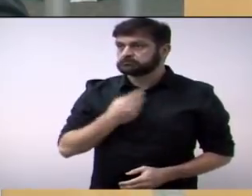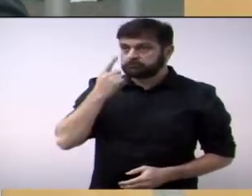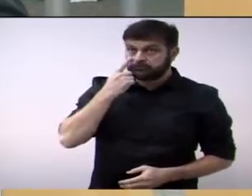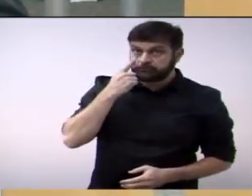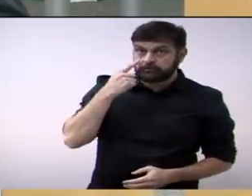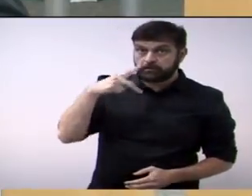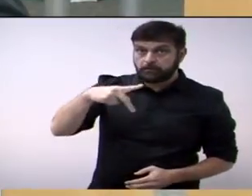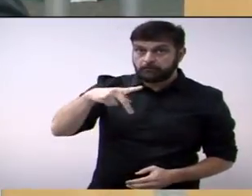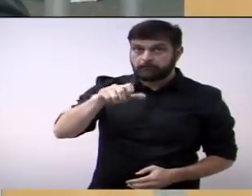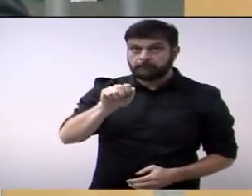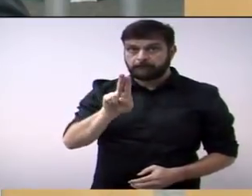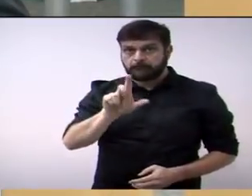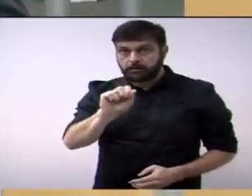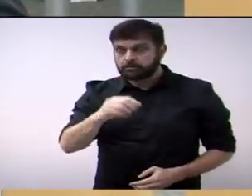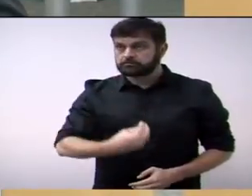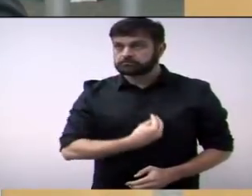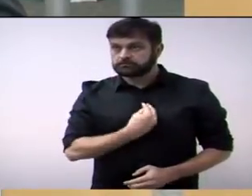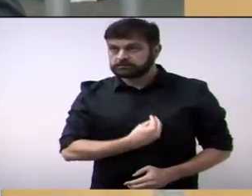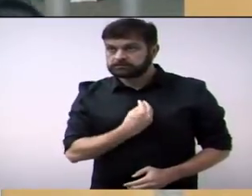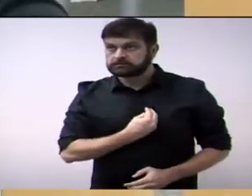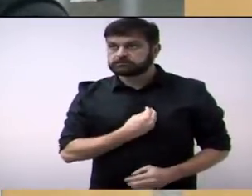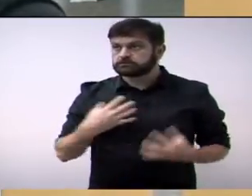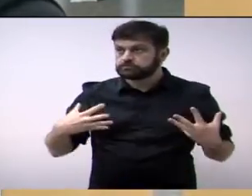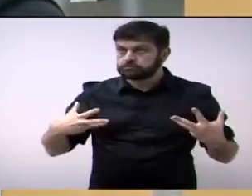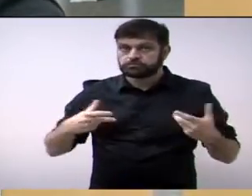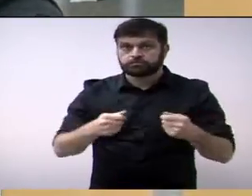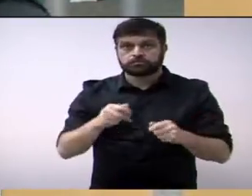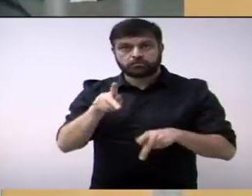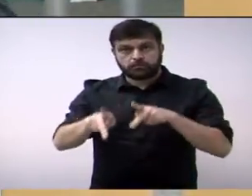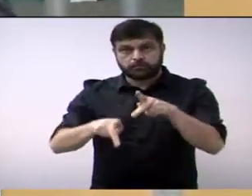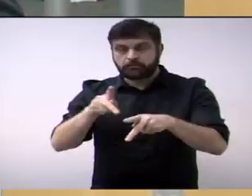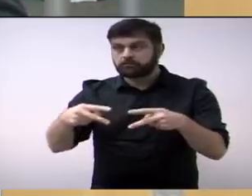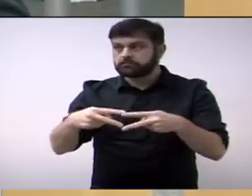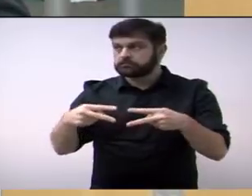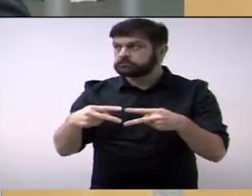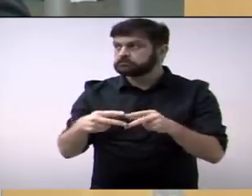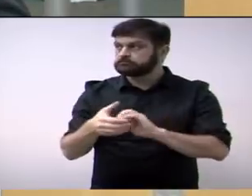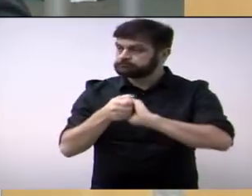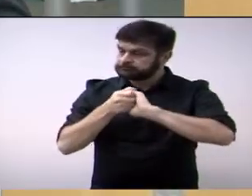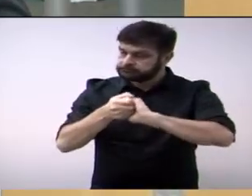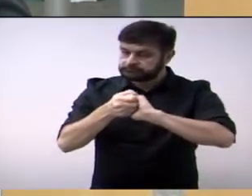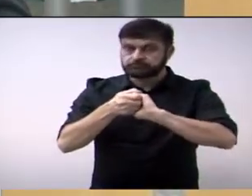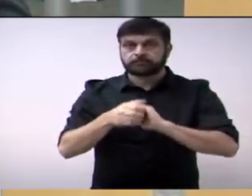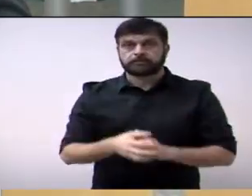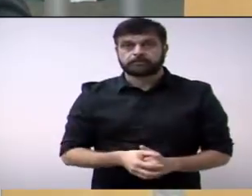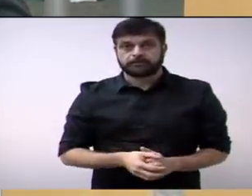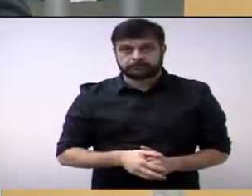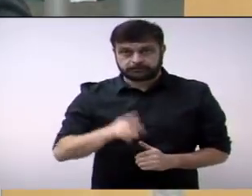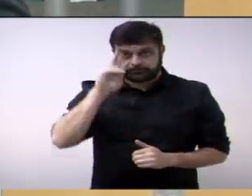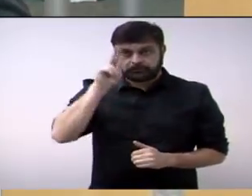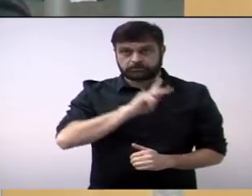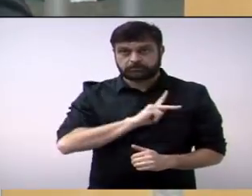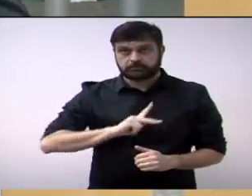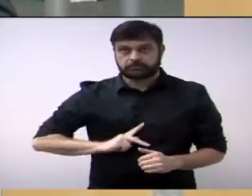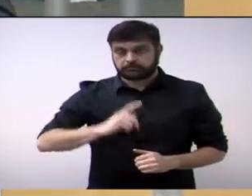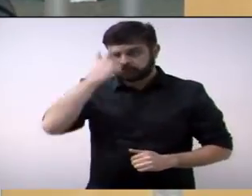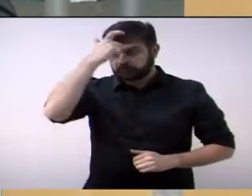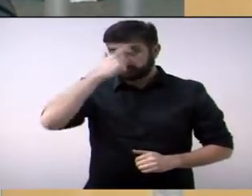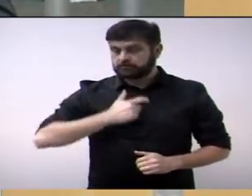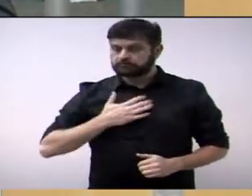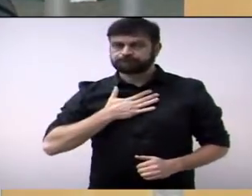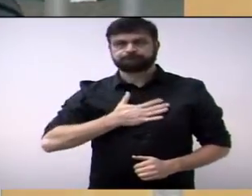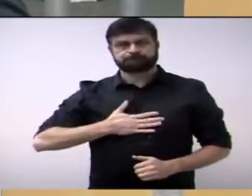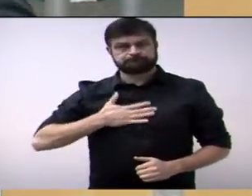Sedema, enfim, toda a população presente, funcionários desta casa. Senhor presidente, tive a honra,